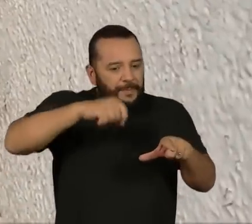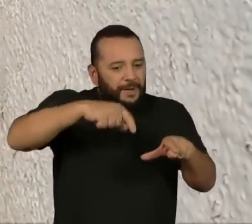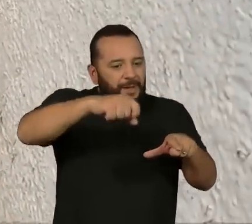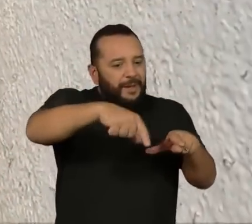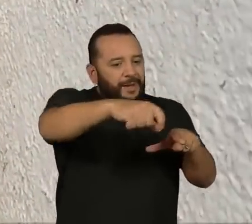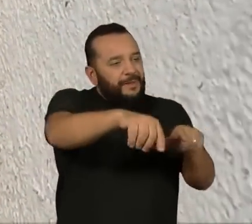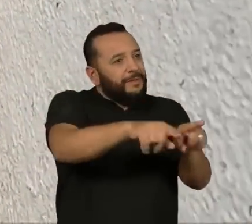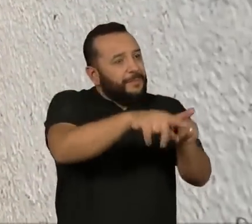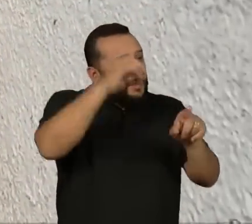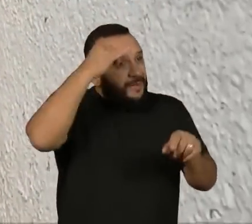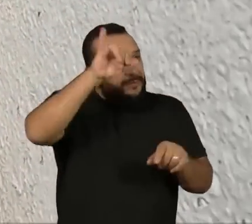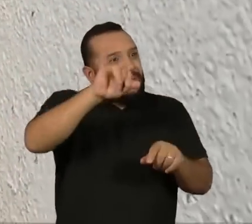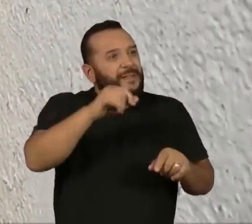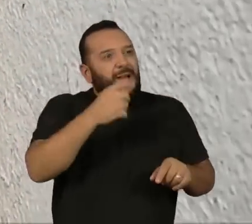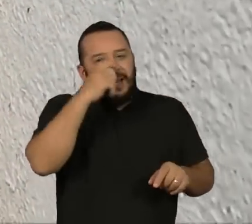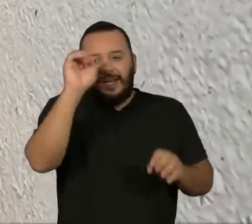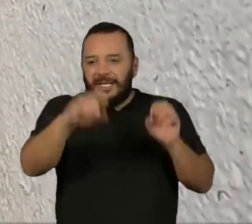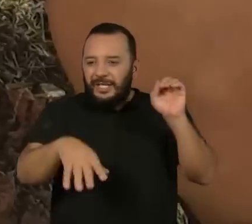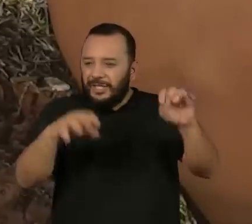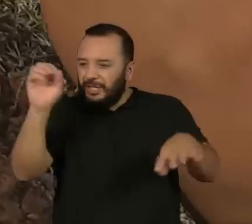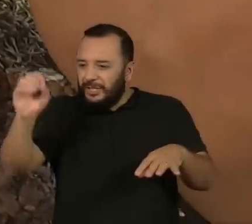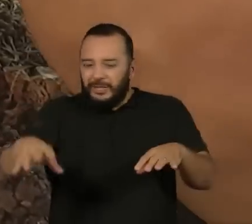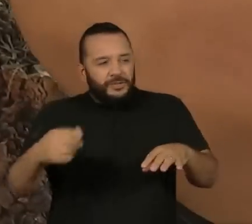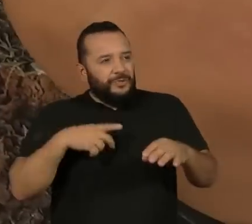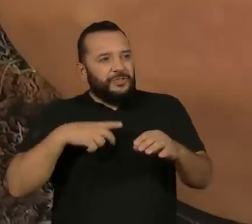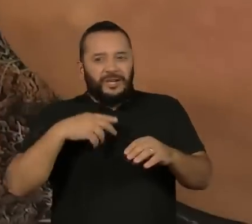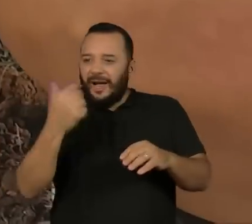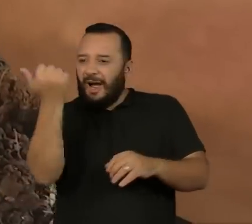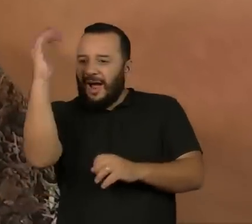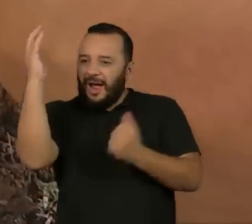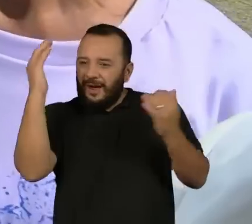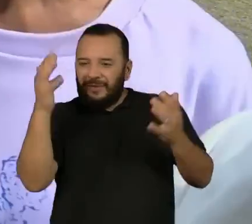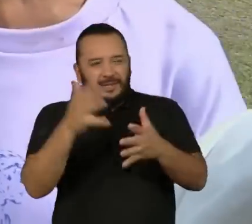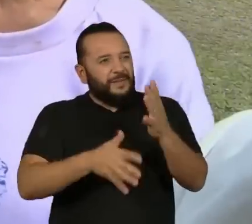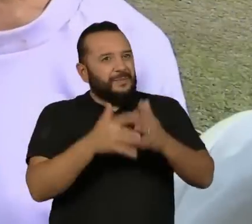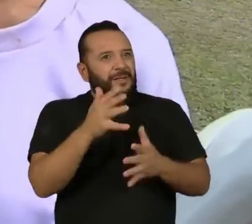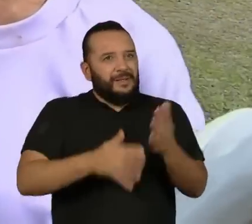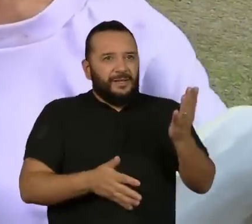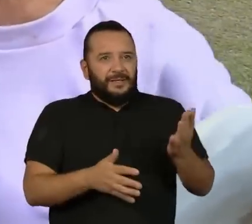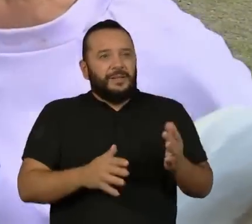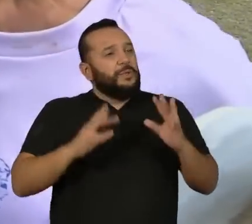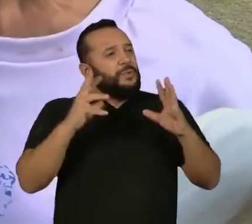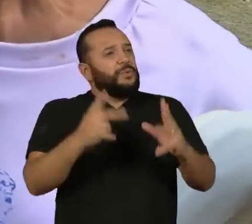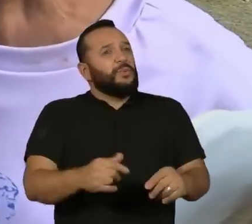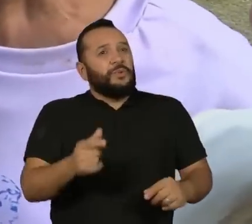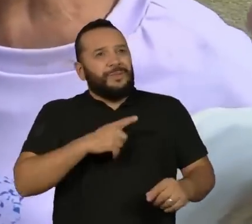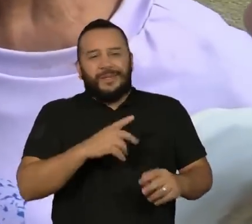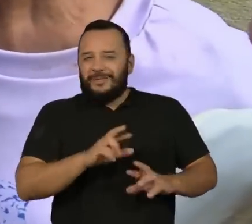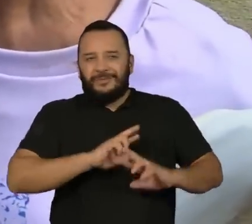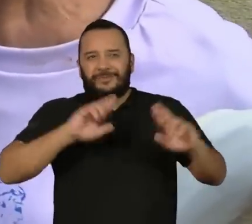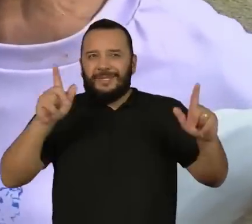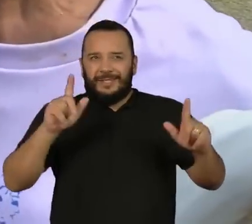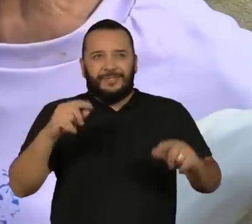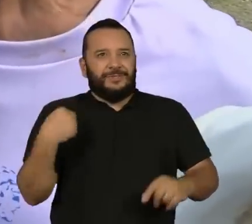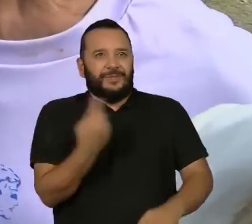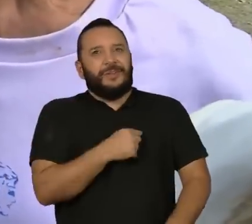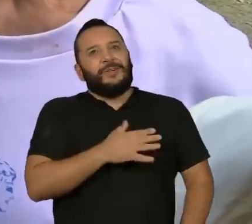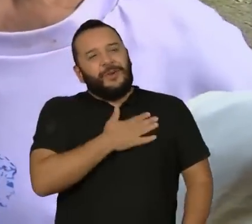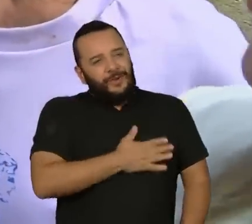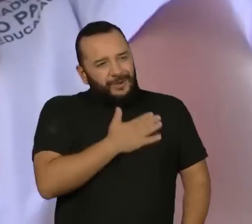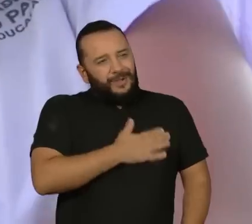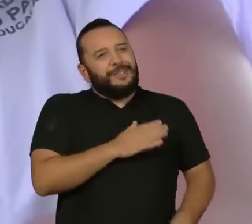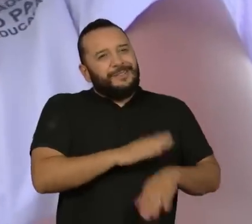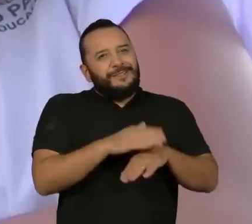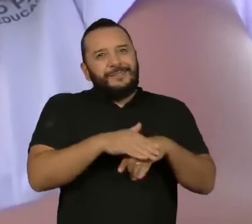lixo, onde que tem uma árvore, onde tem uma planta, para não atrapalhar o crescimento, né? Toda atividade que tem diferente, a gente gosta muito de